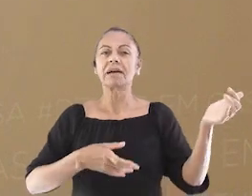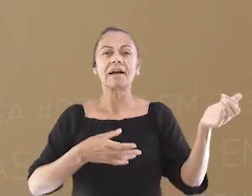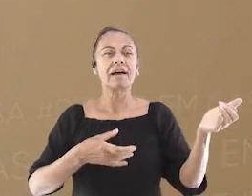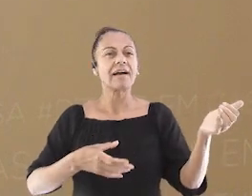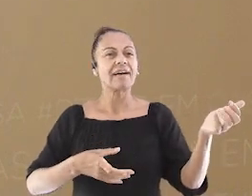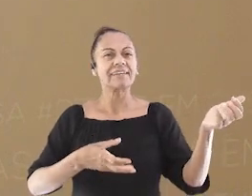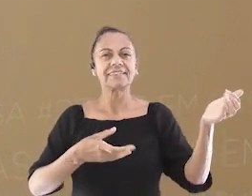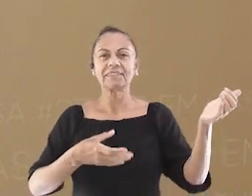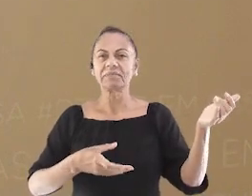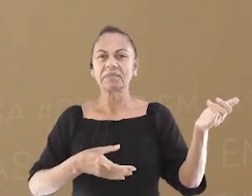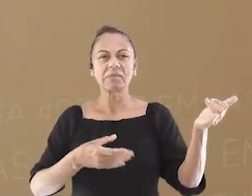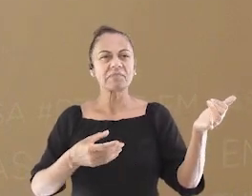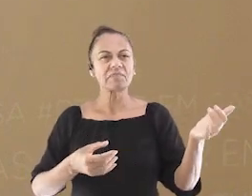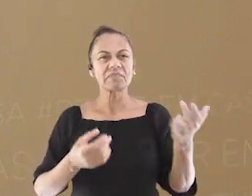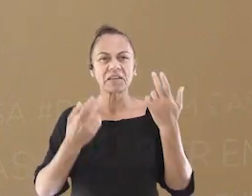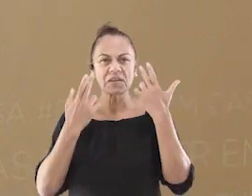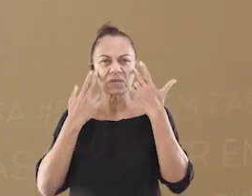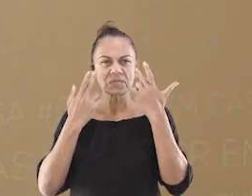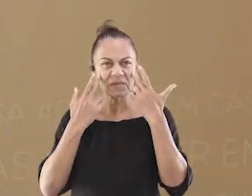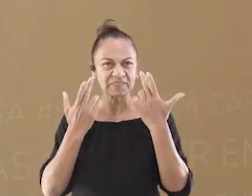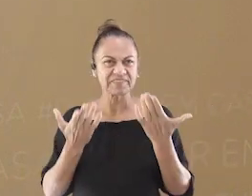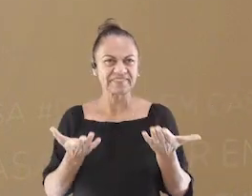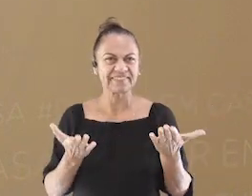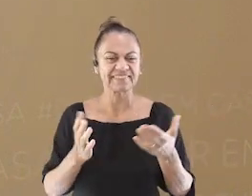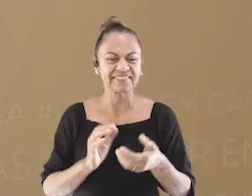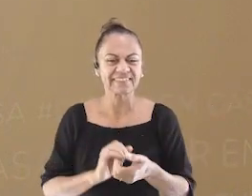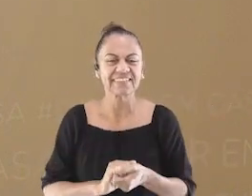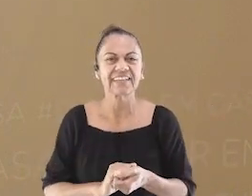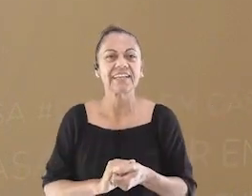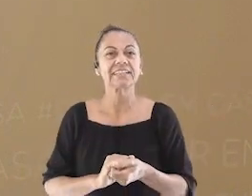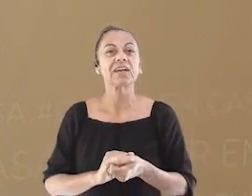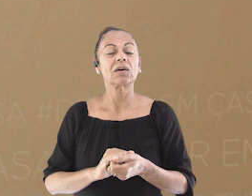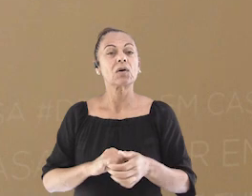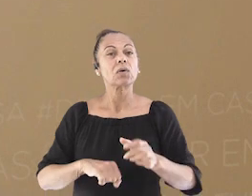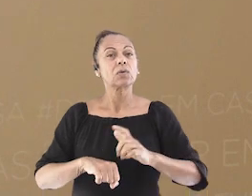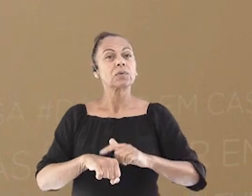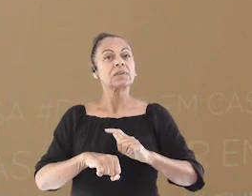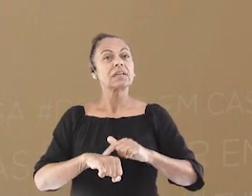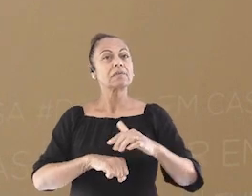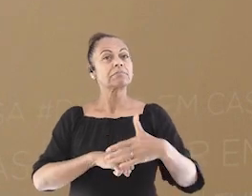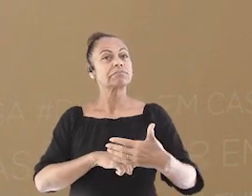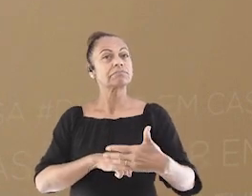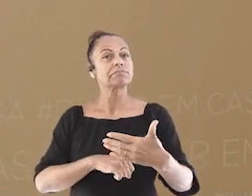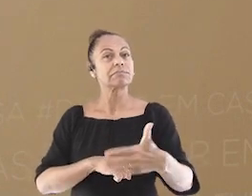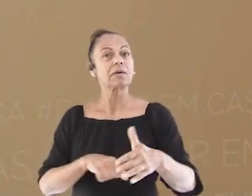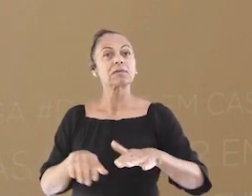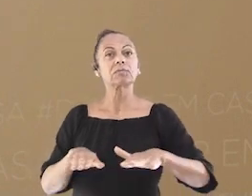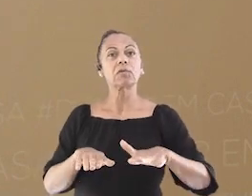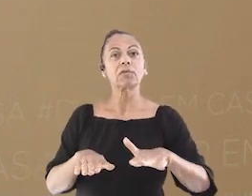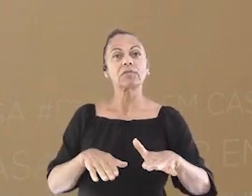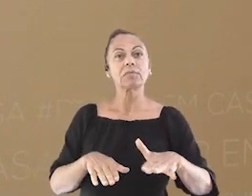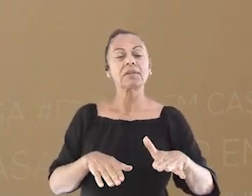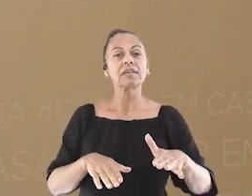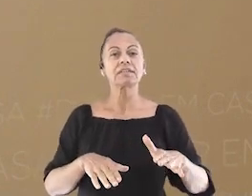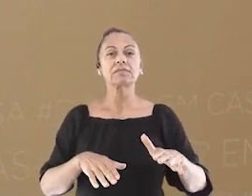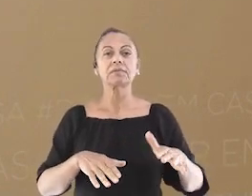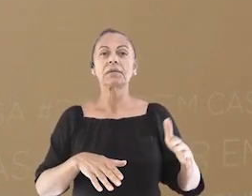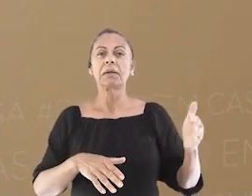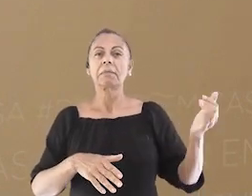sem perceber cada uma desses passos. Ou seja, com o tempo, os movimentos se